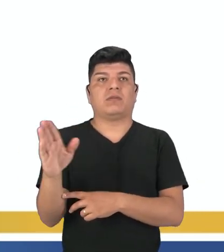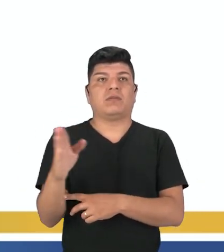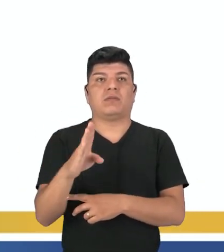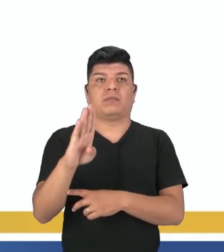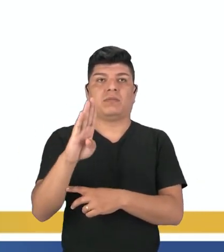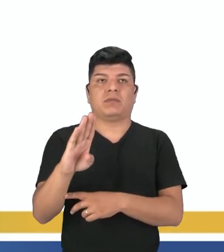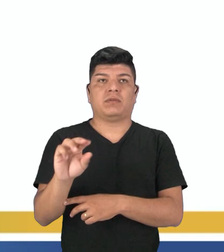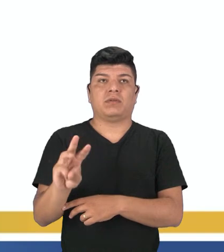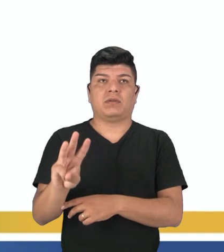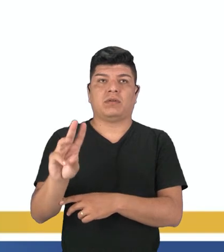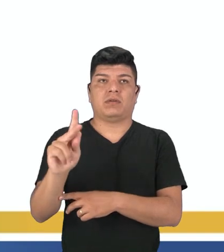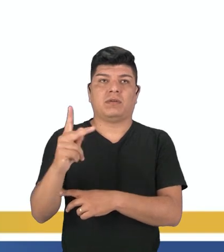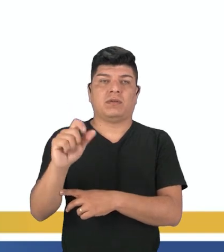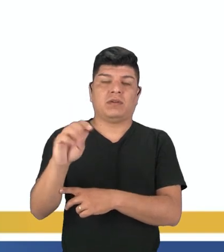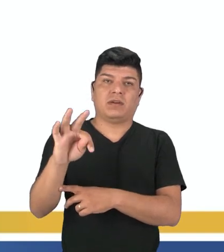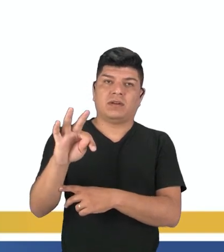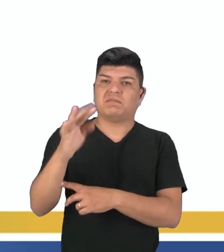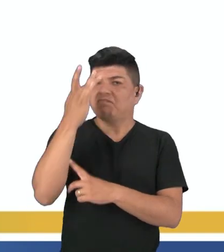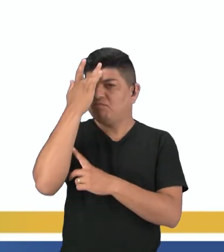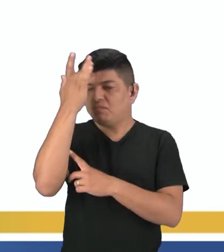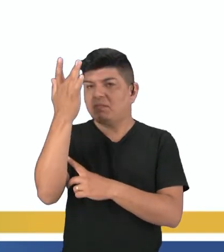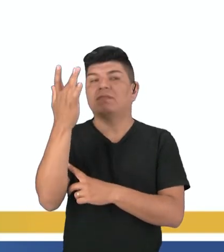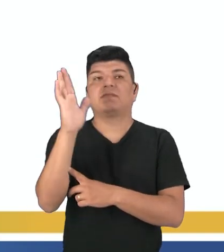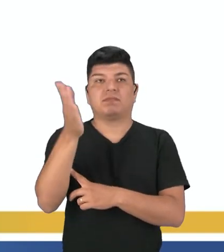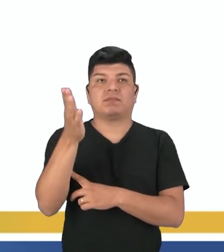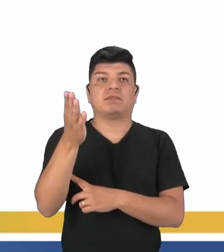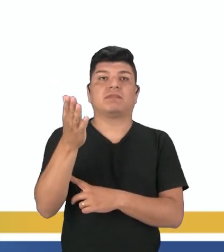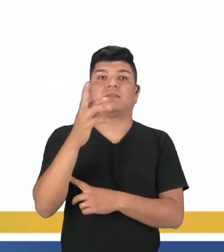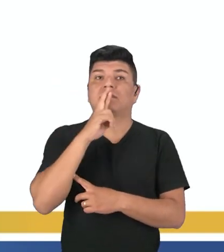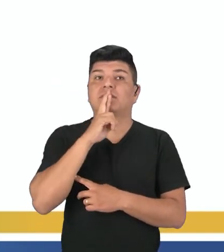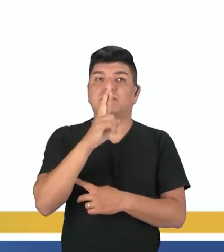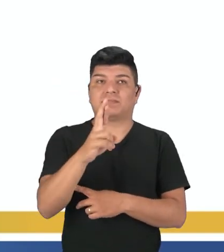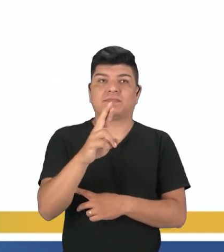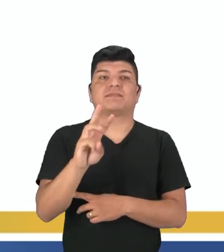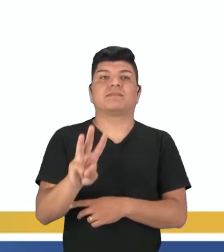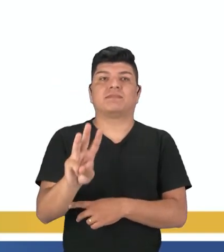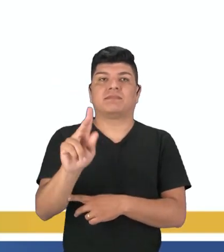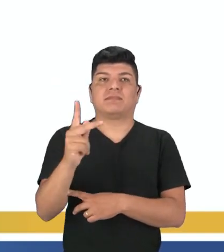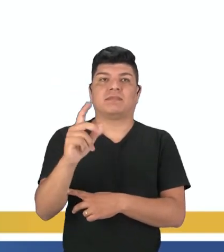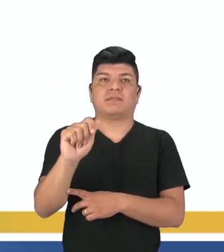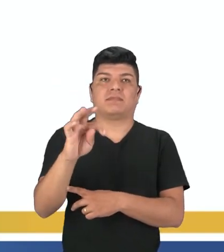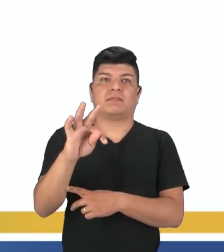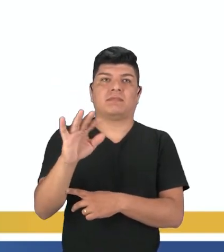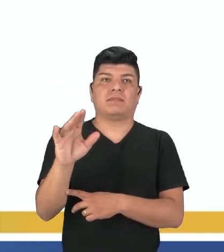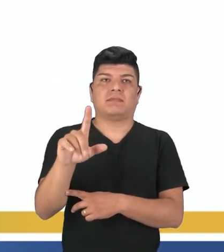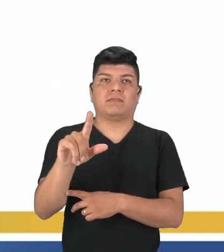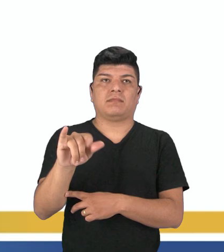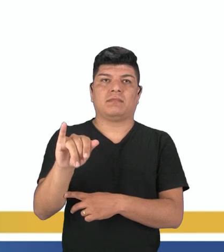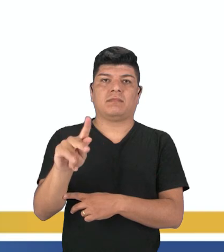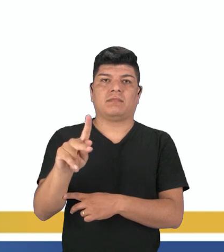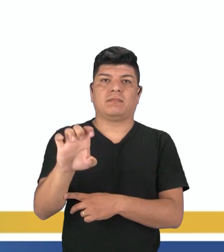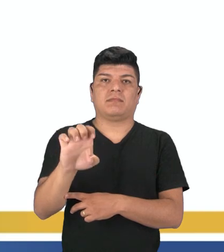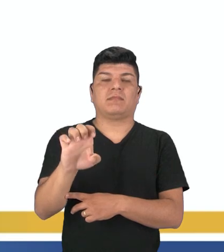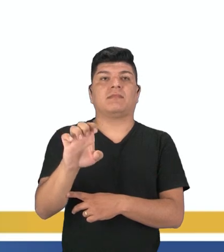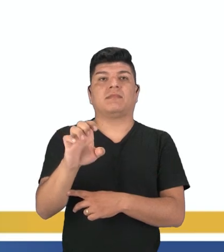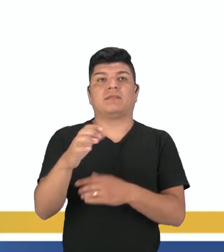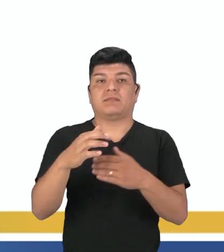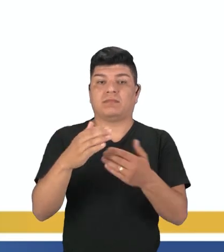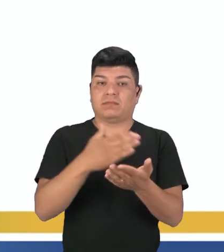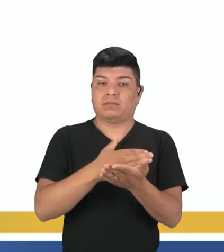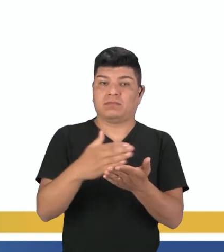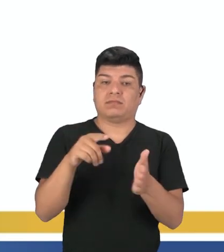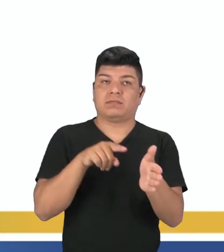what like. Tá facinho, hein? Então vamos lá. Resposta, what like. Nós usamos o what no início da